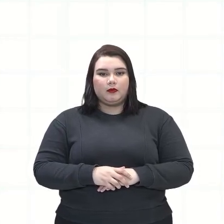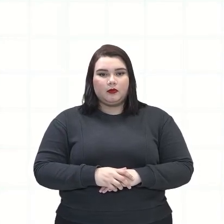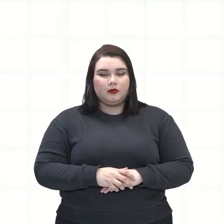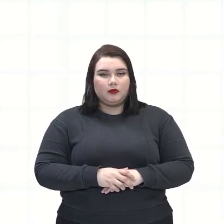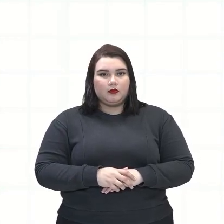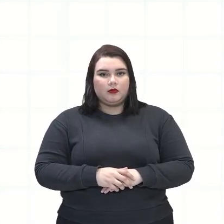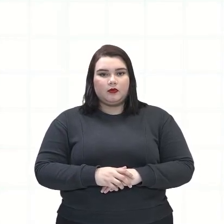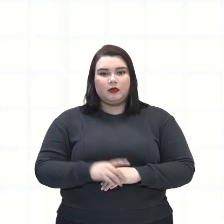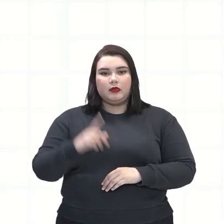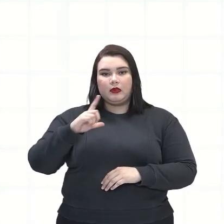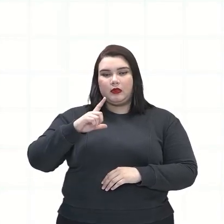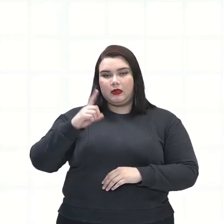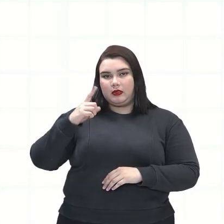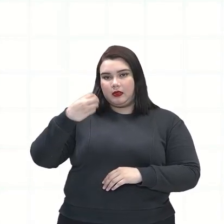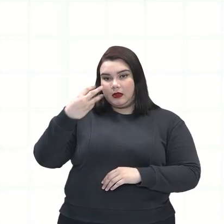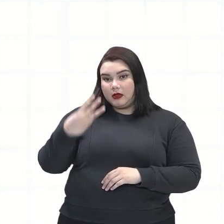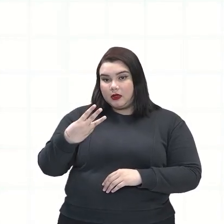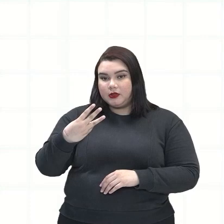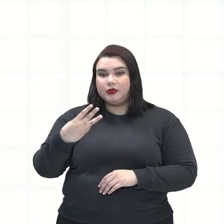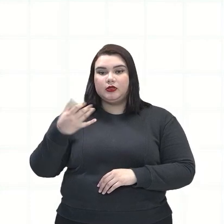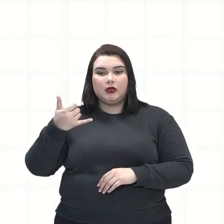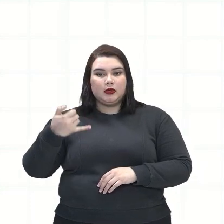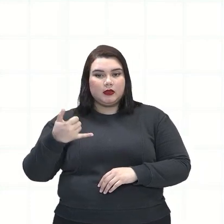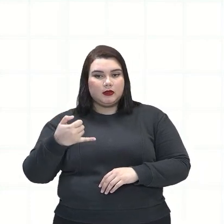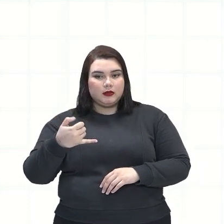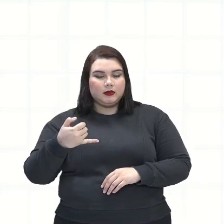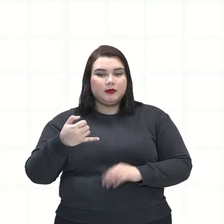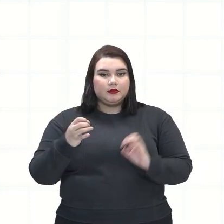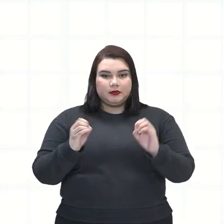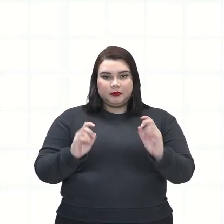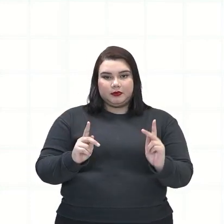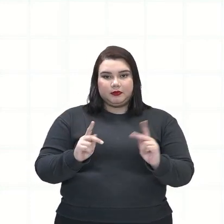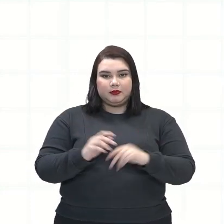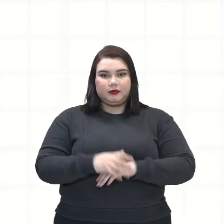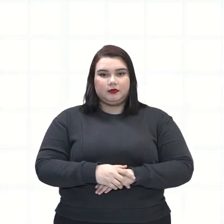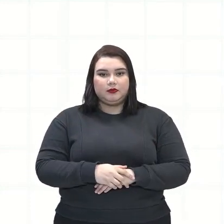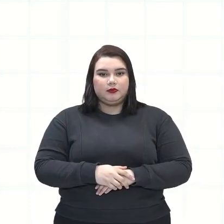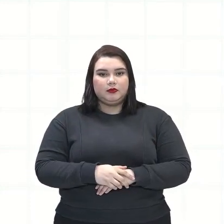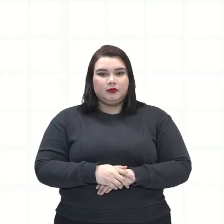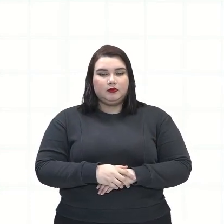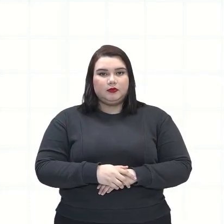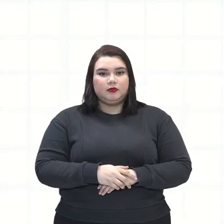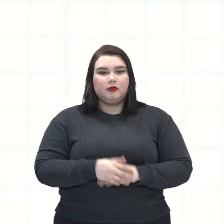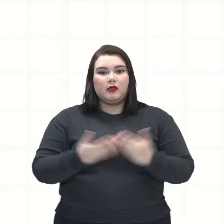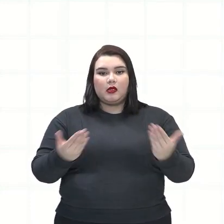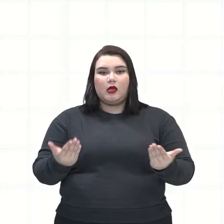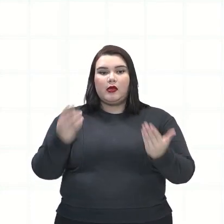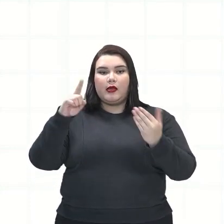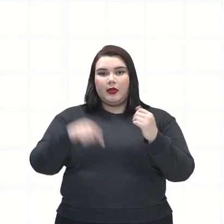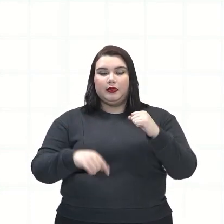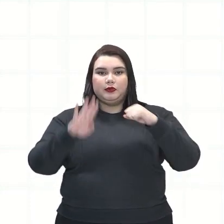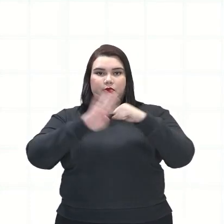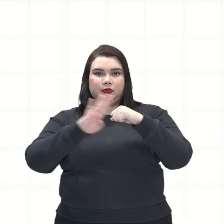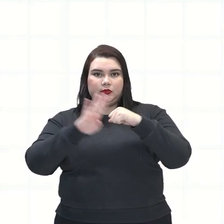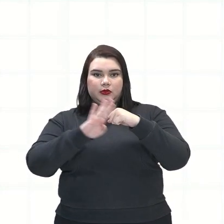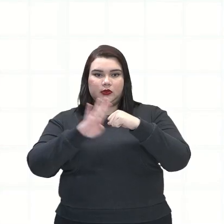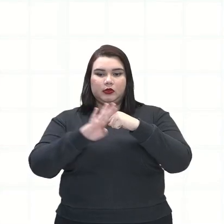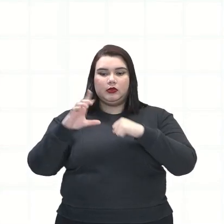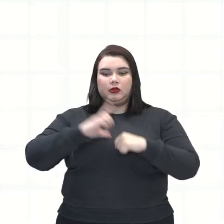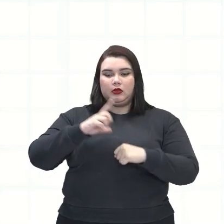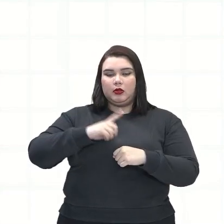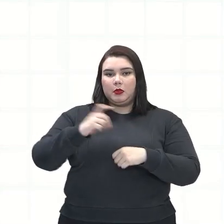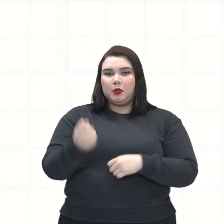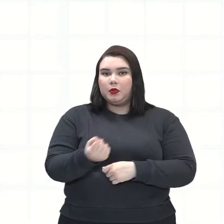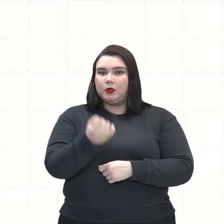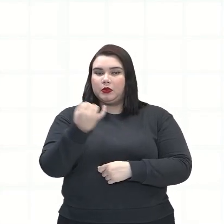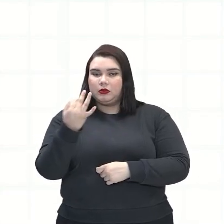pens. 3 canetas. Ok? Então, são substantivos que estão sendo